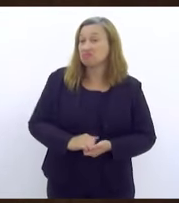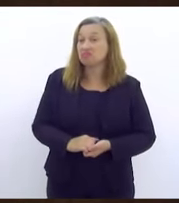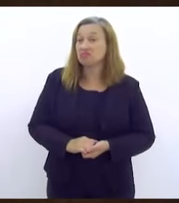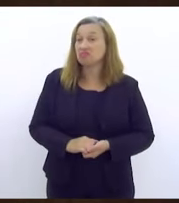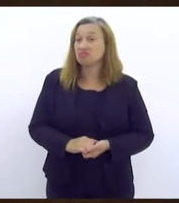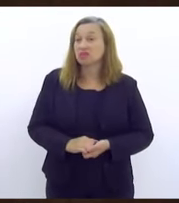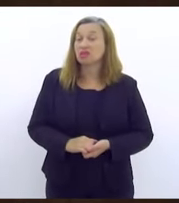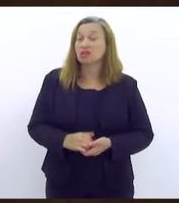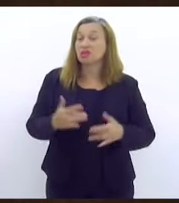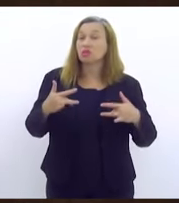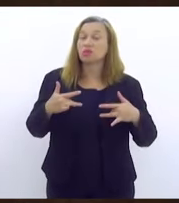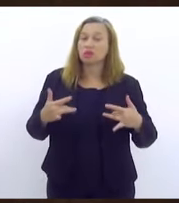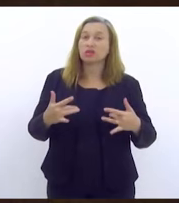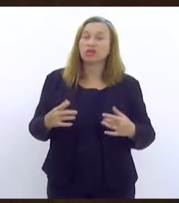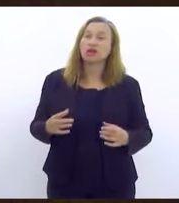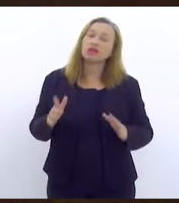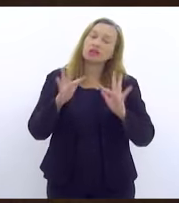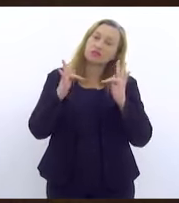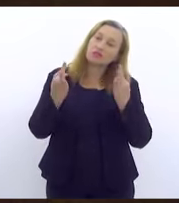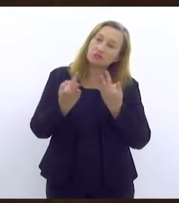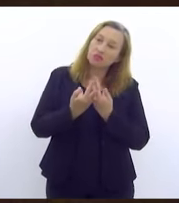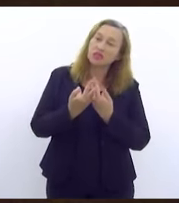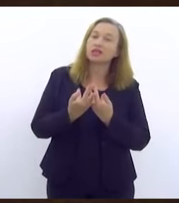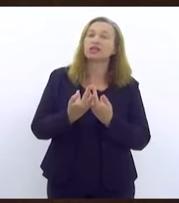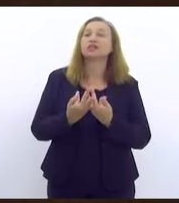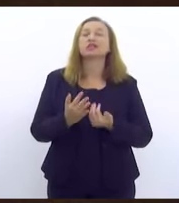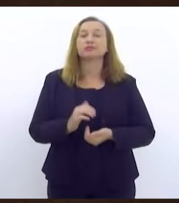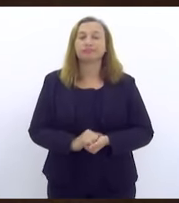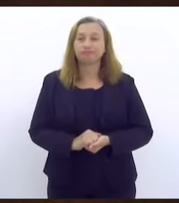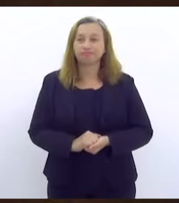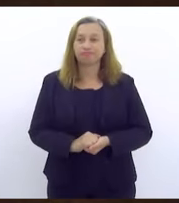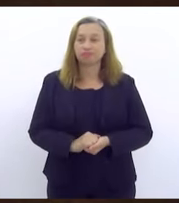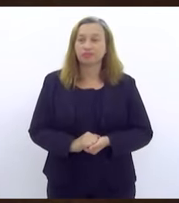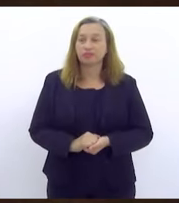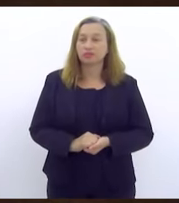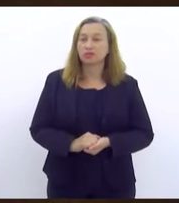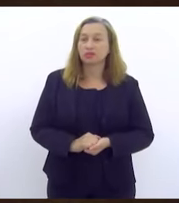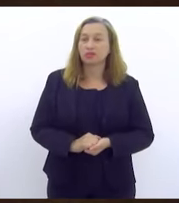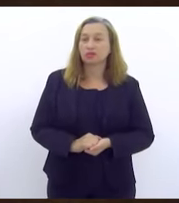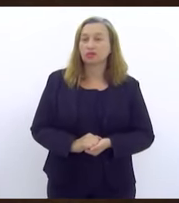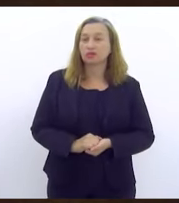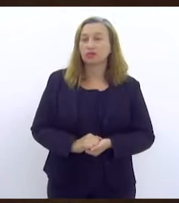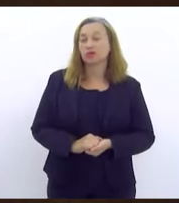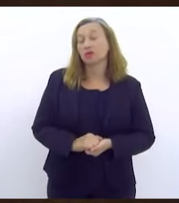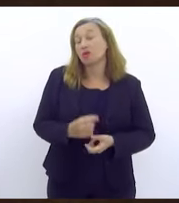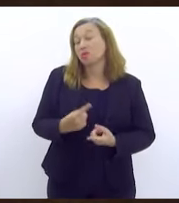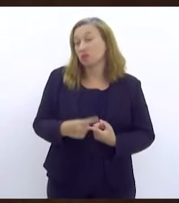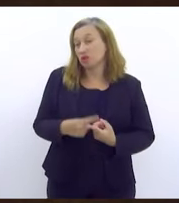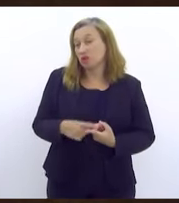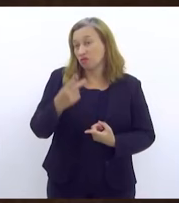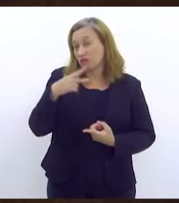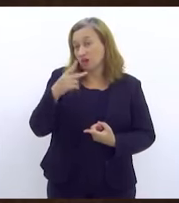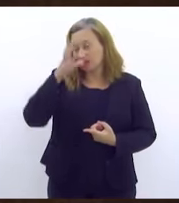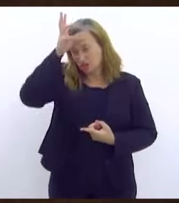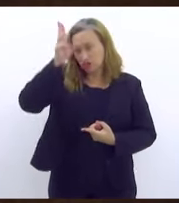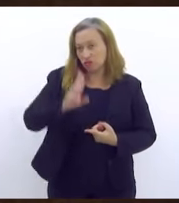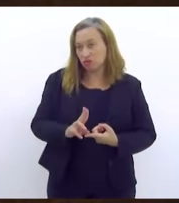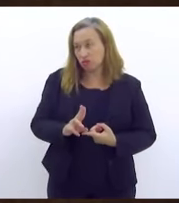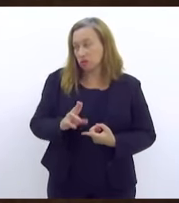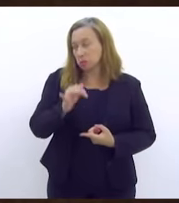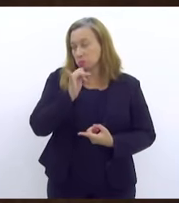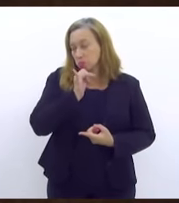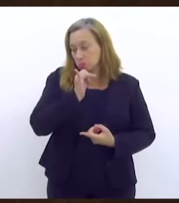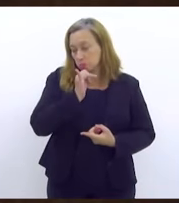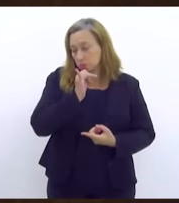Ninguém ser solidário a essa família, né, ao quem restou dessa família, porque, eu vou te falar, Diaju, é